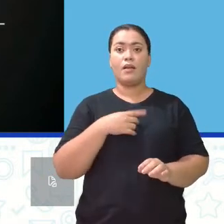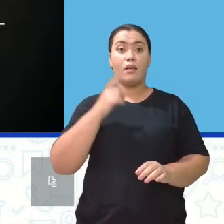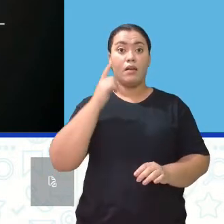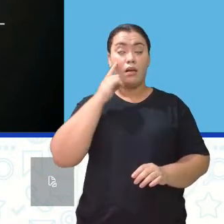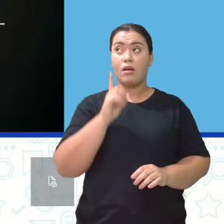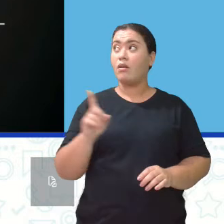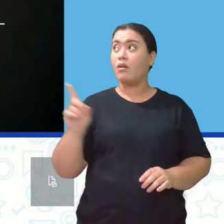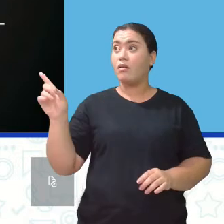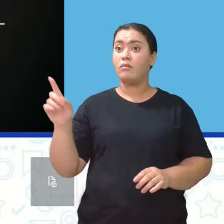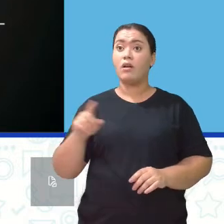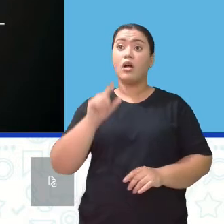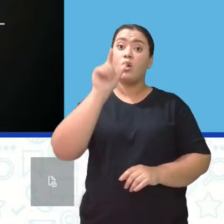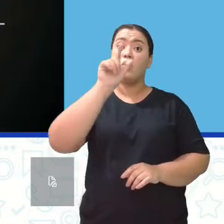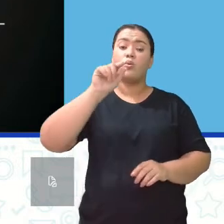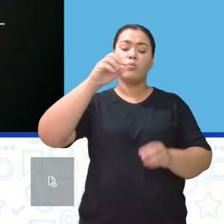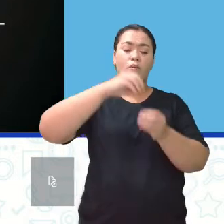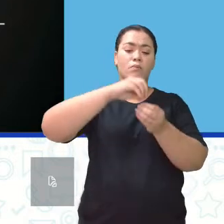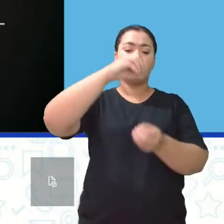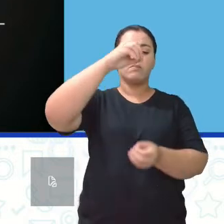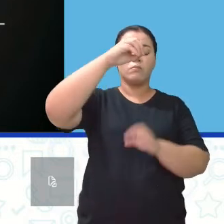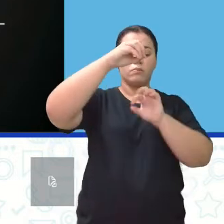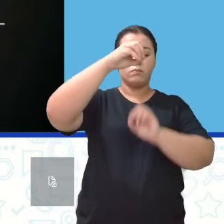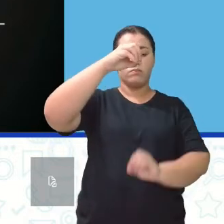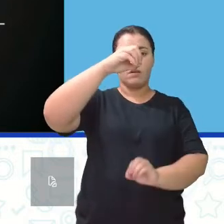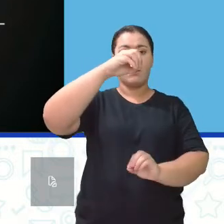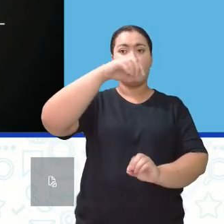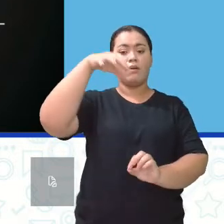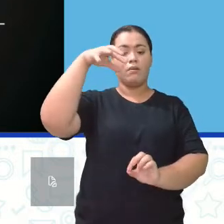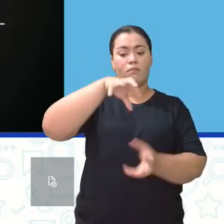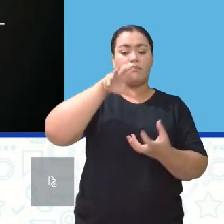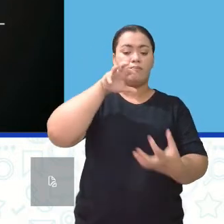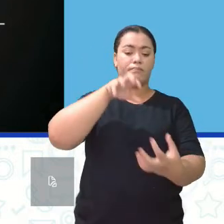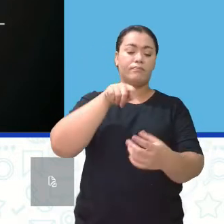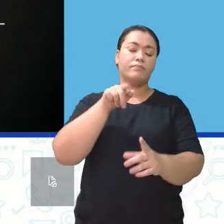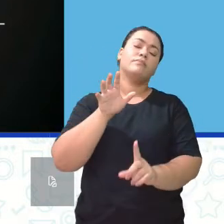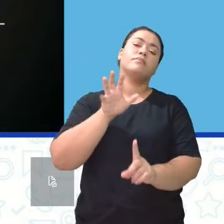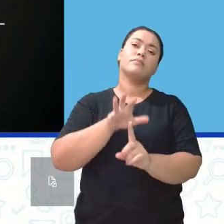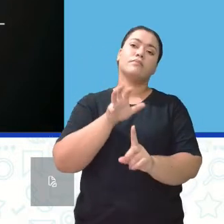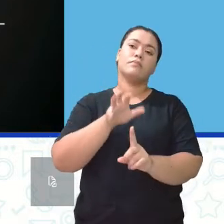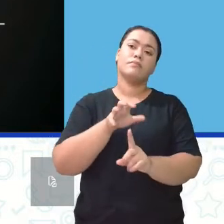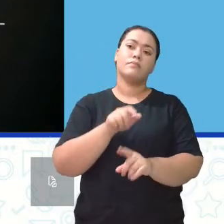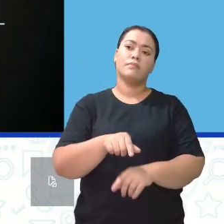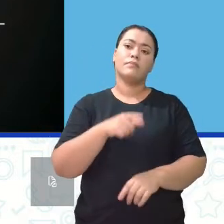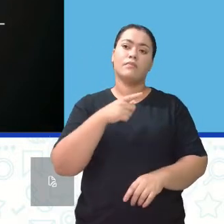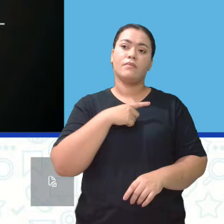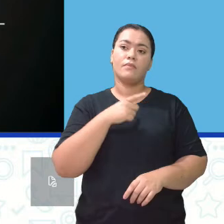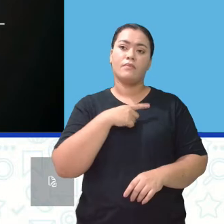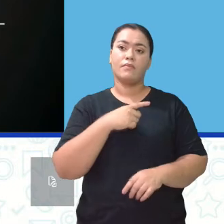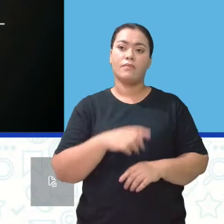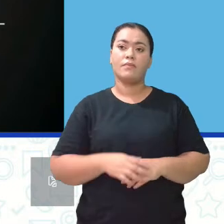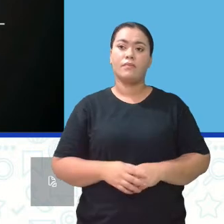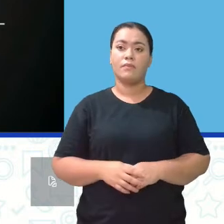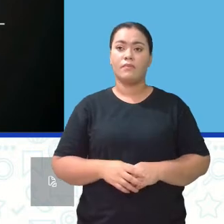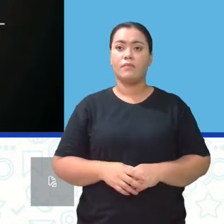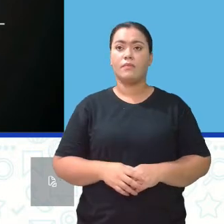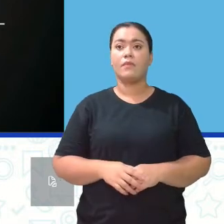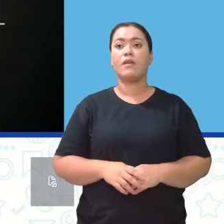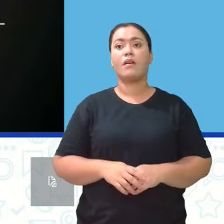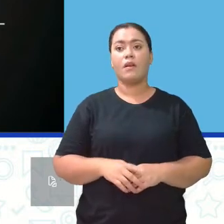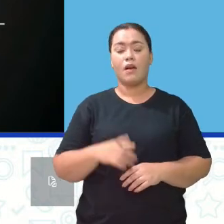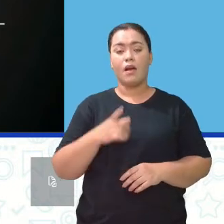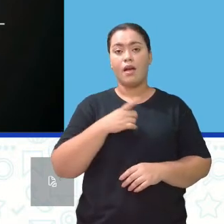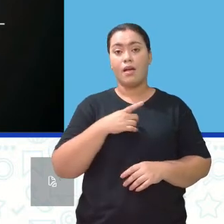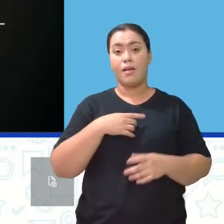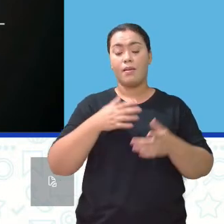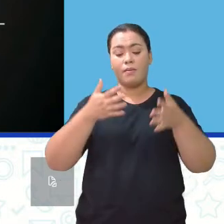Observem quando a Lua é minguante ou a Lua crescente. Então, ocorre essa mudança, então acontece